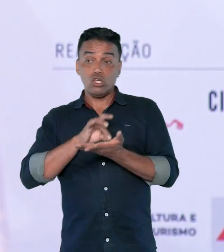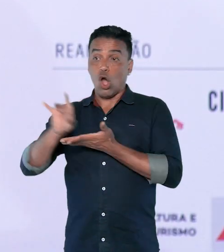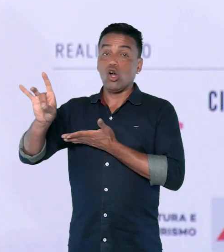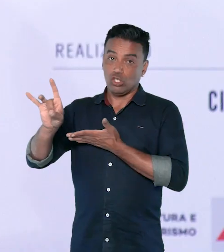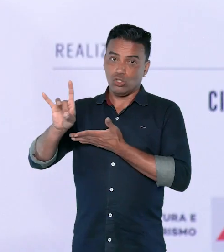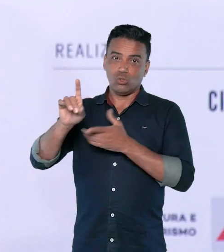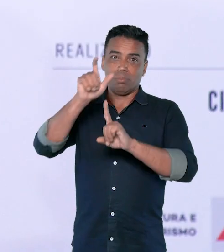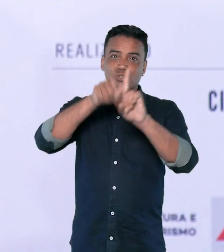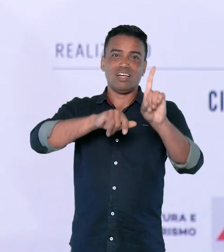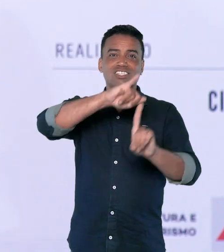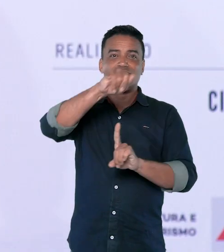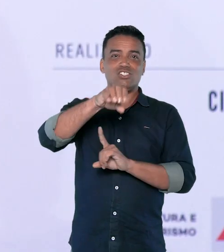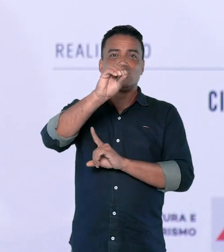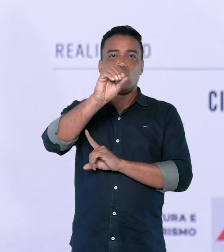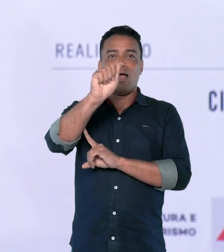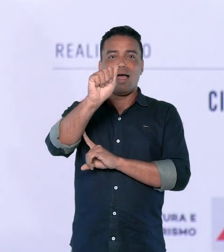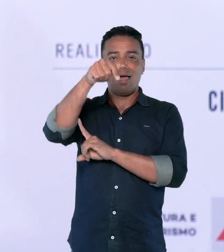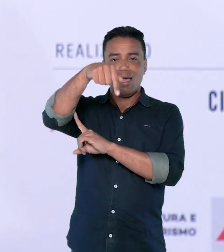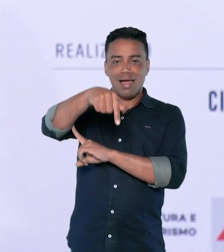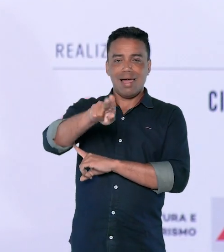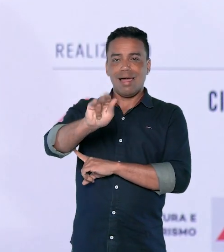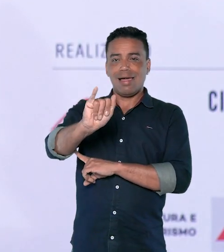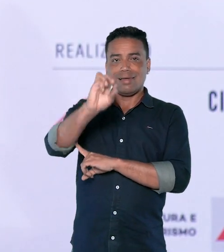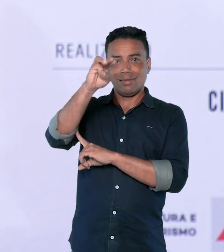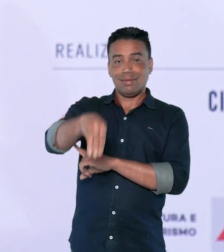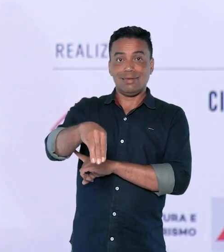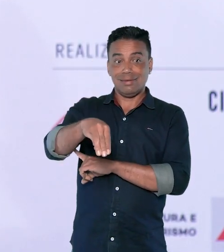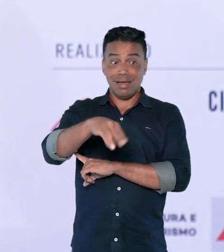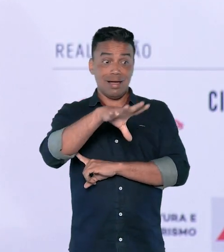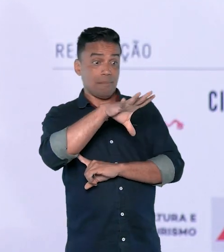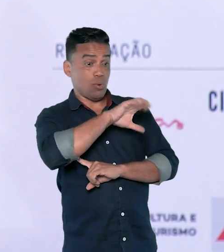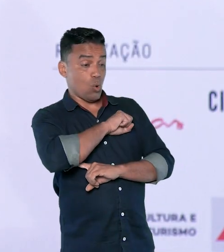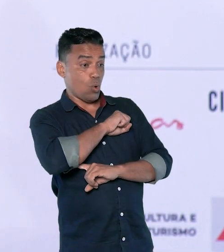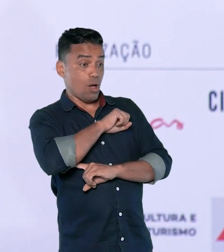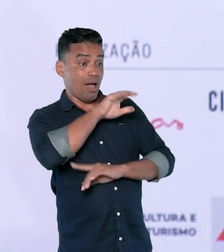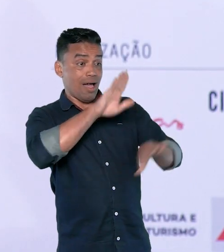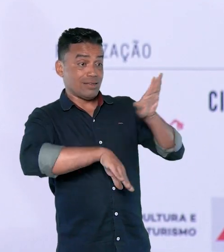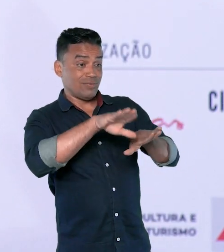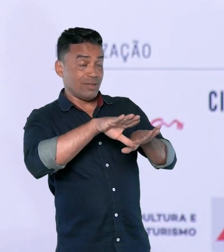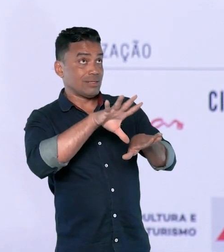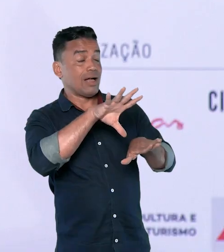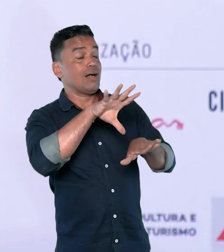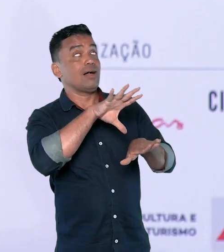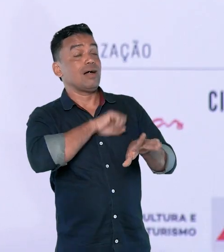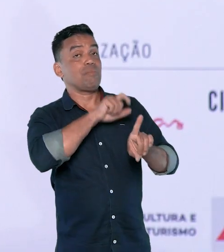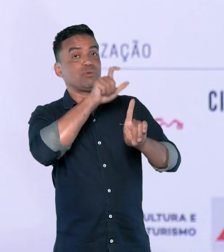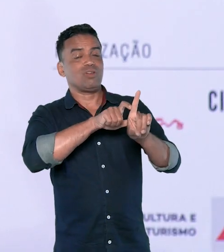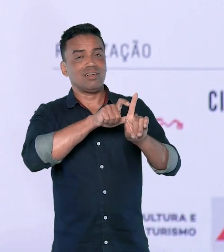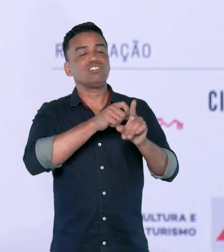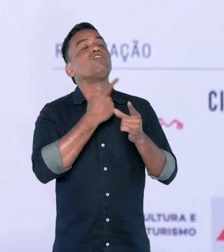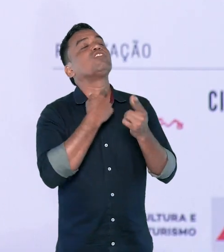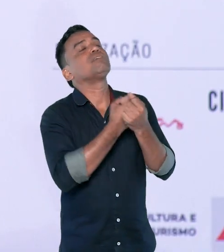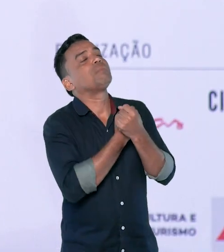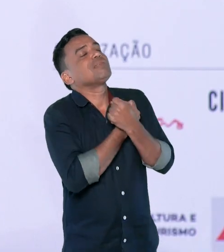esses feedbacks assim, né, das pessoas, ora sentem dá vontade de abraçar